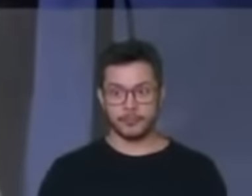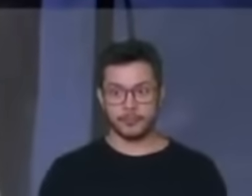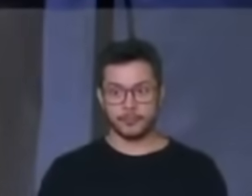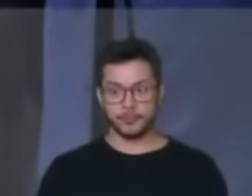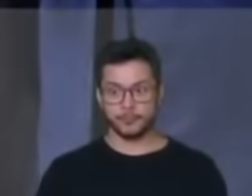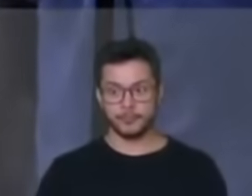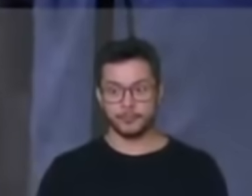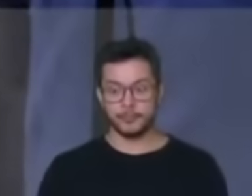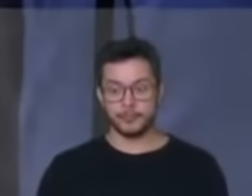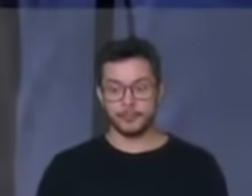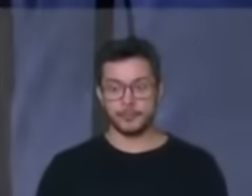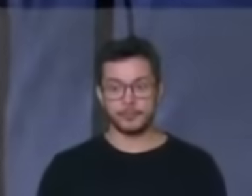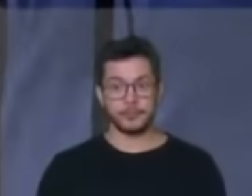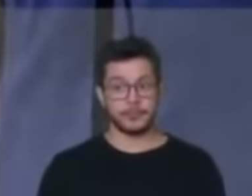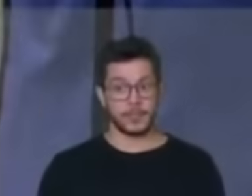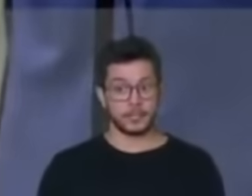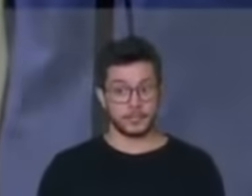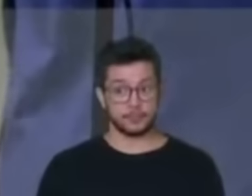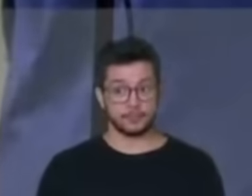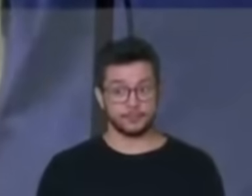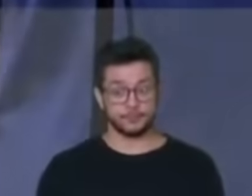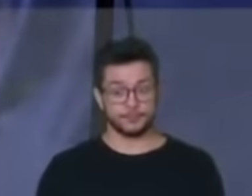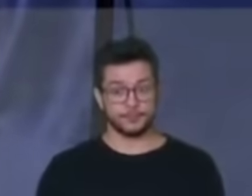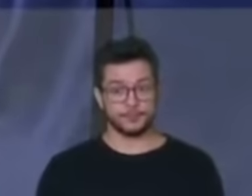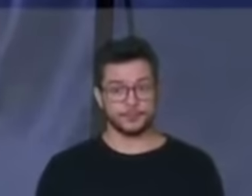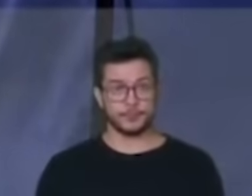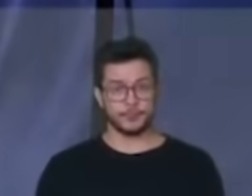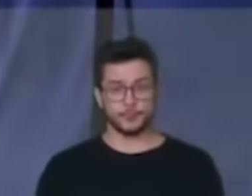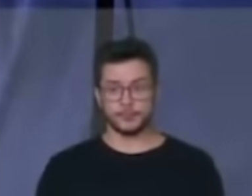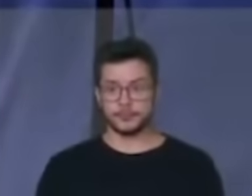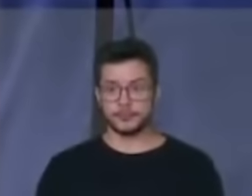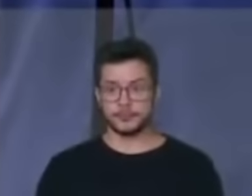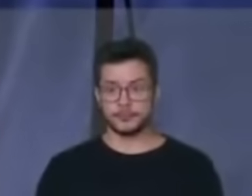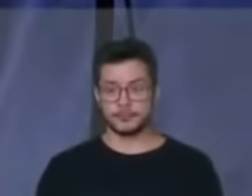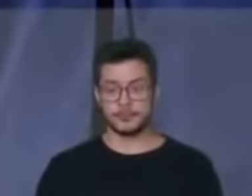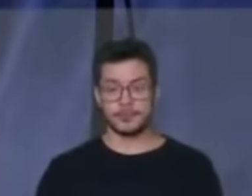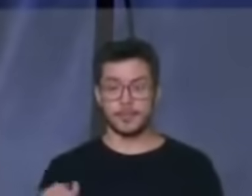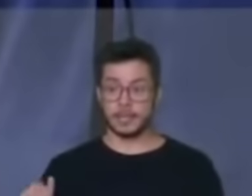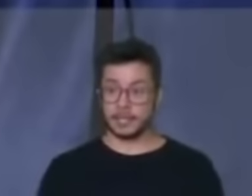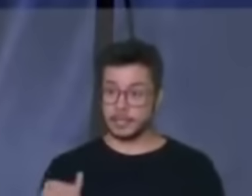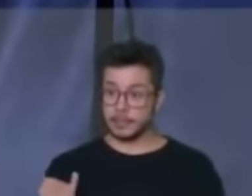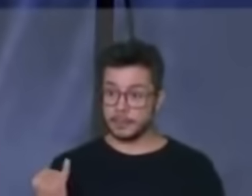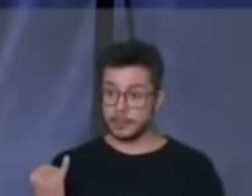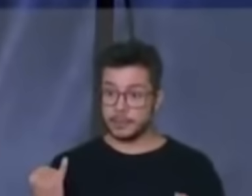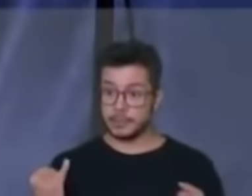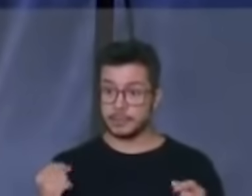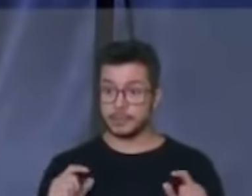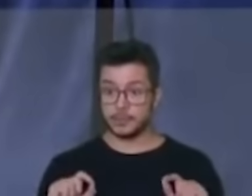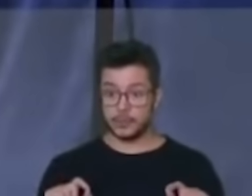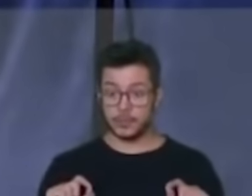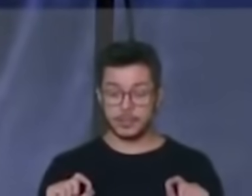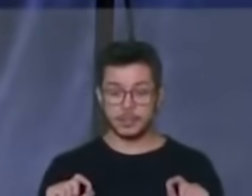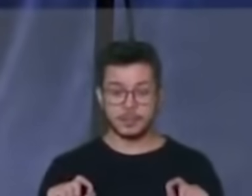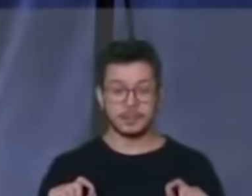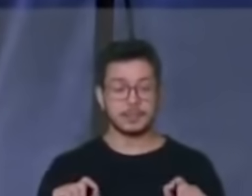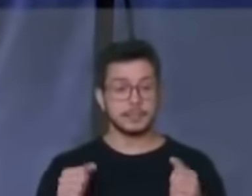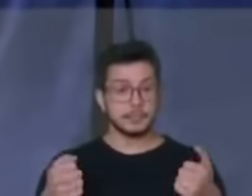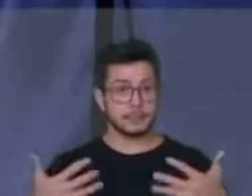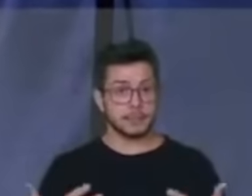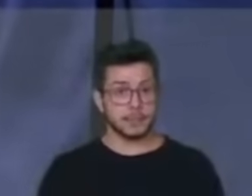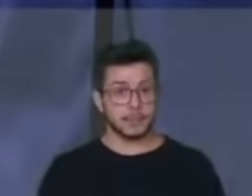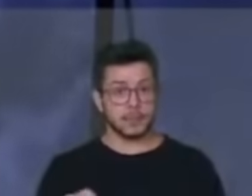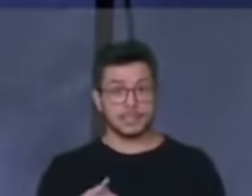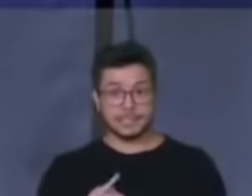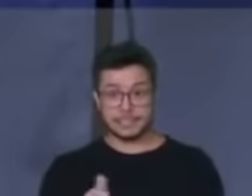dizendo. Da mesma forma, para concluir, é central para que haja segurança nas decisões tomadas em plenário